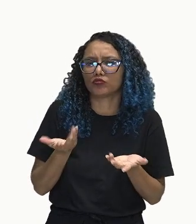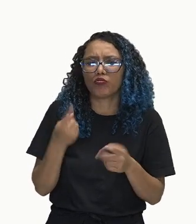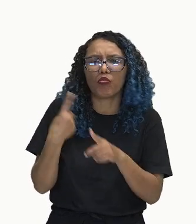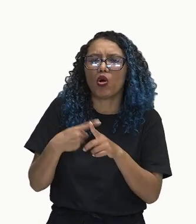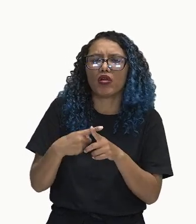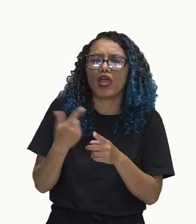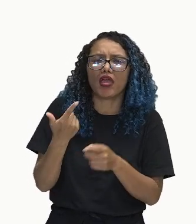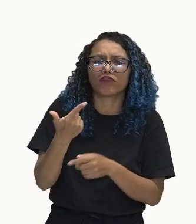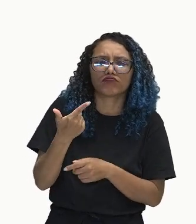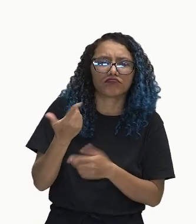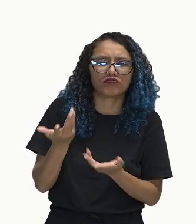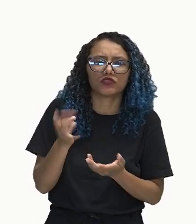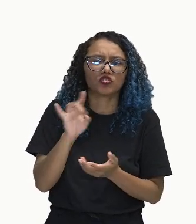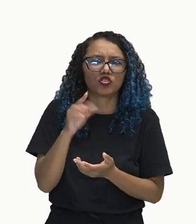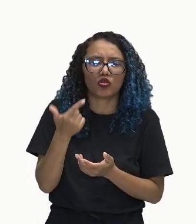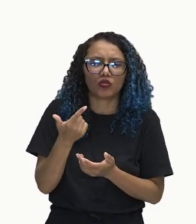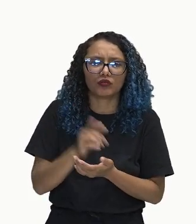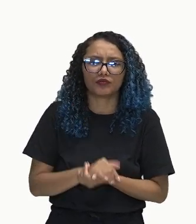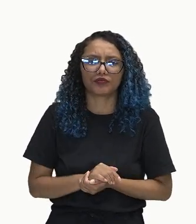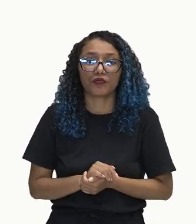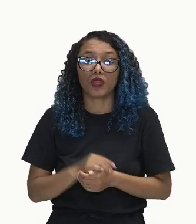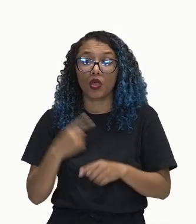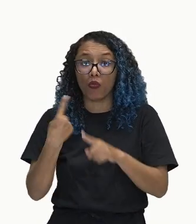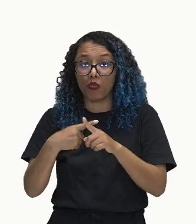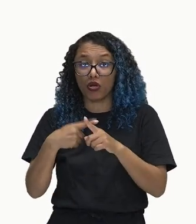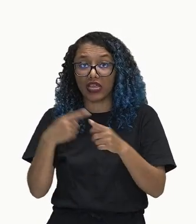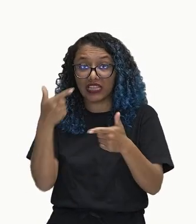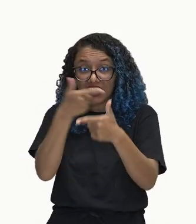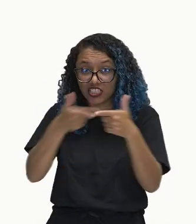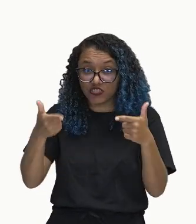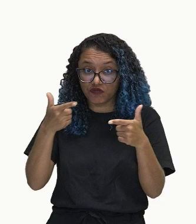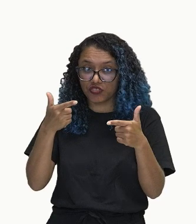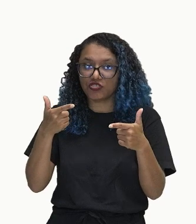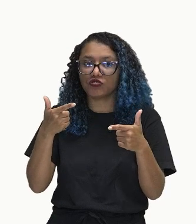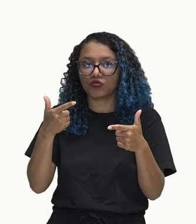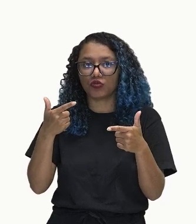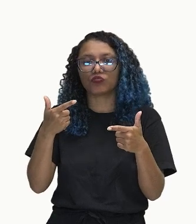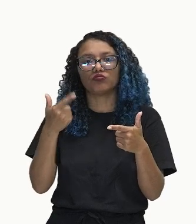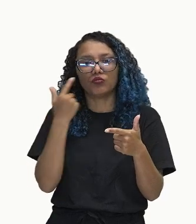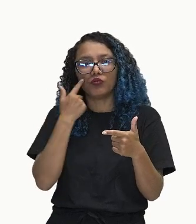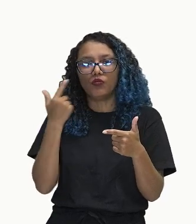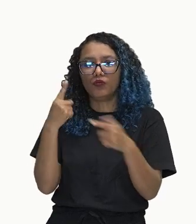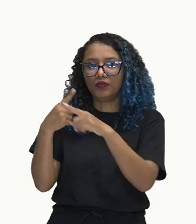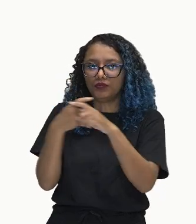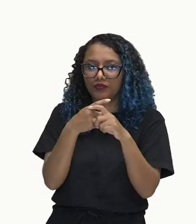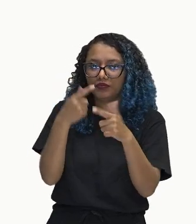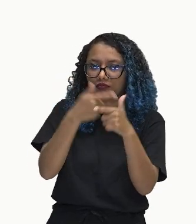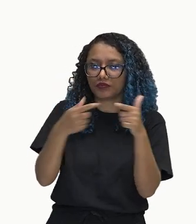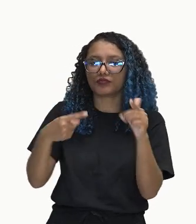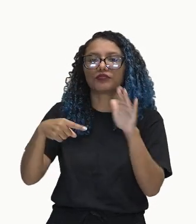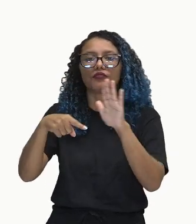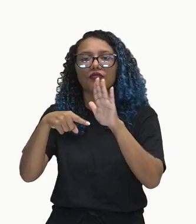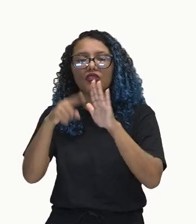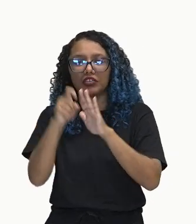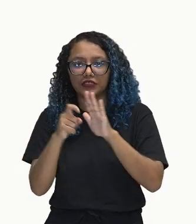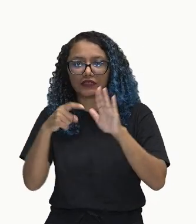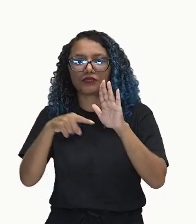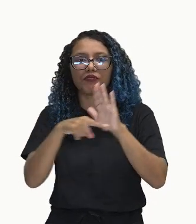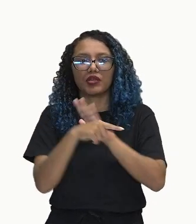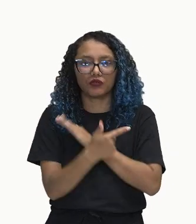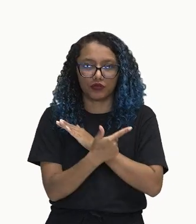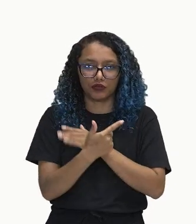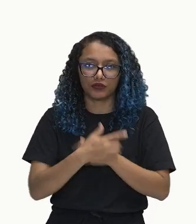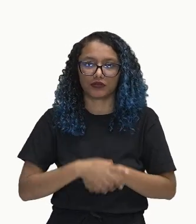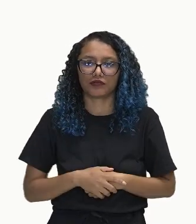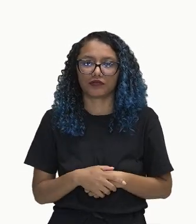dividindo esse polinômio por x menos 2, pessoal, você vai pegar esse valor numérico que